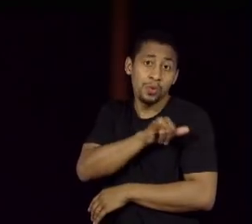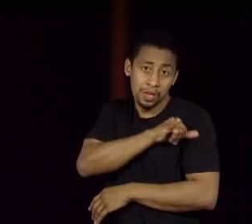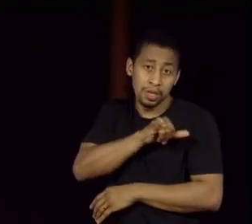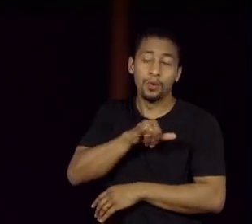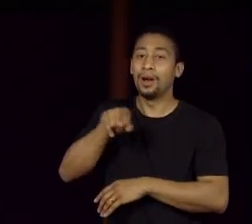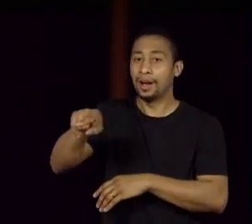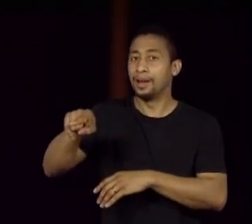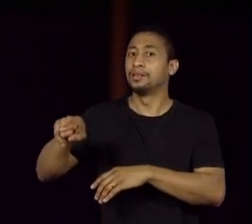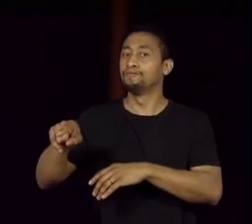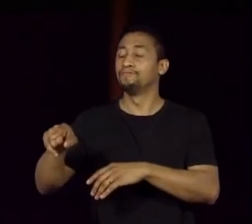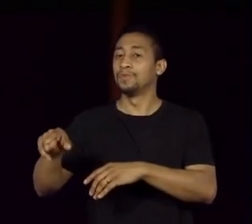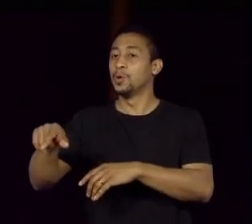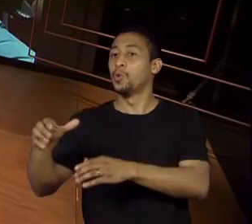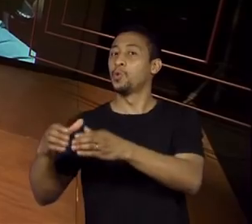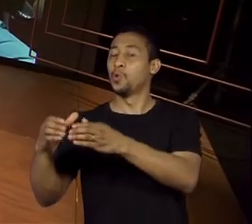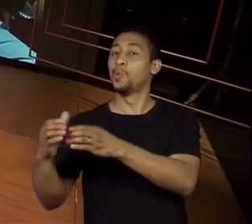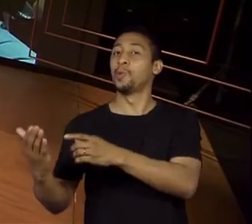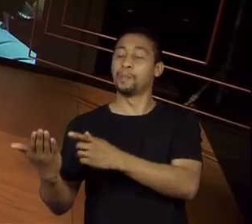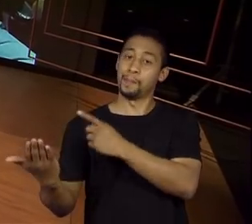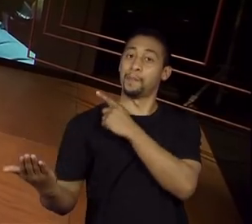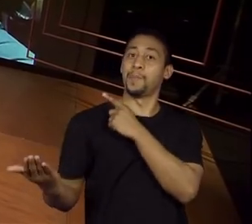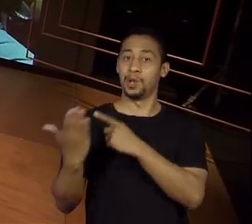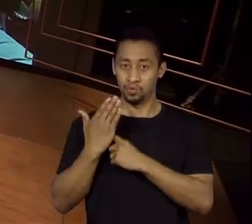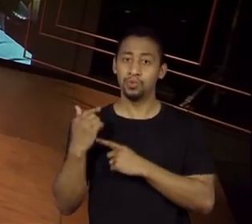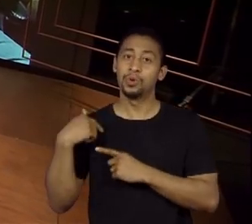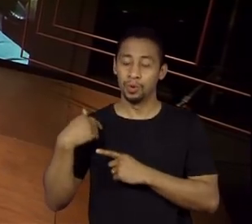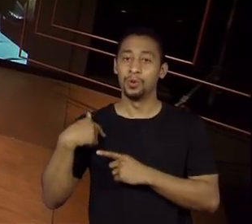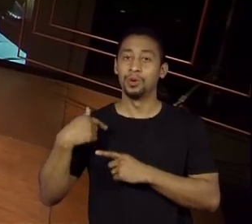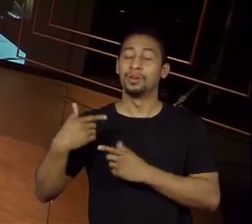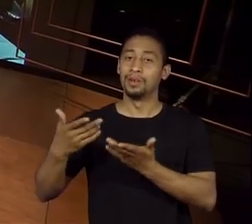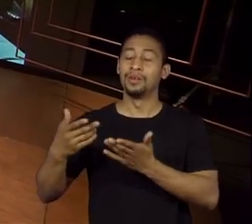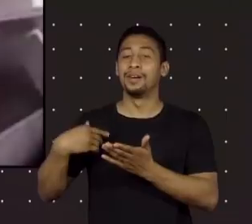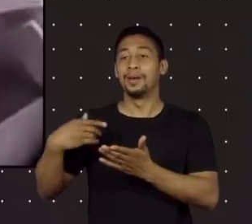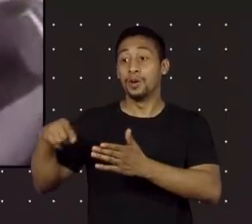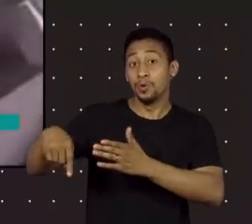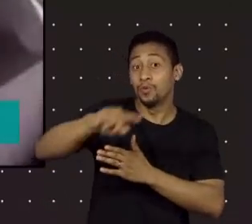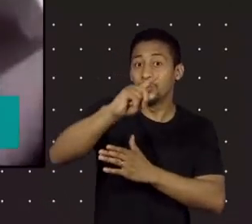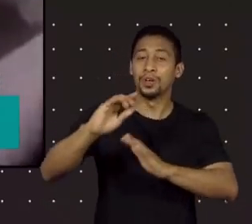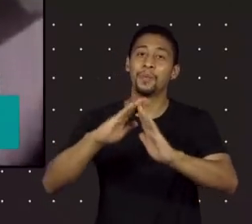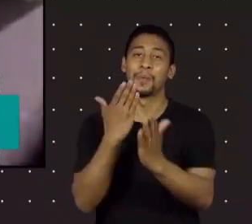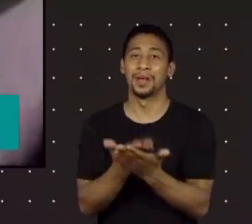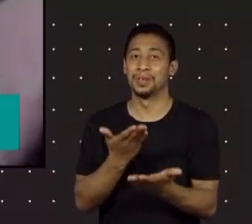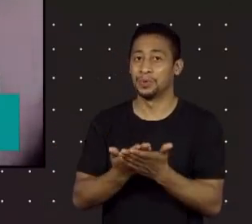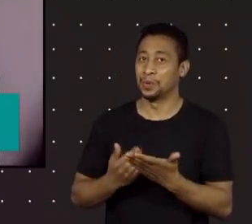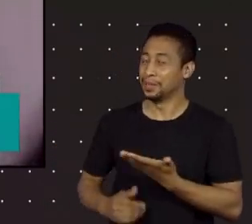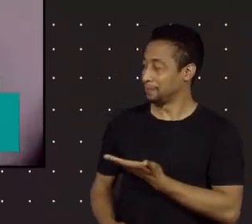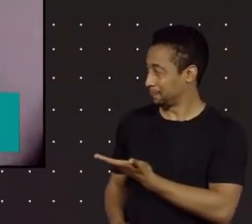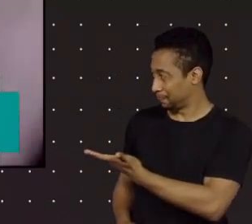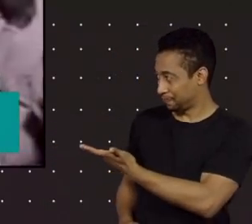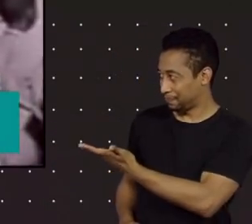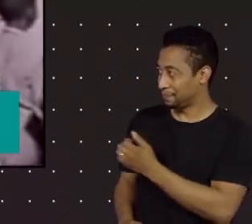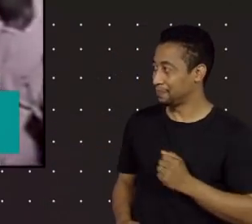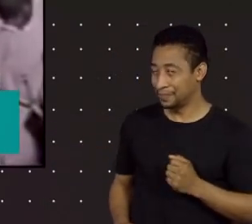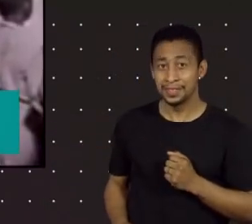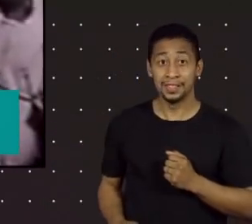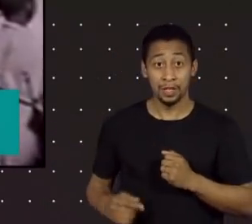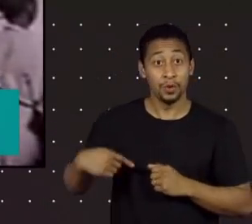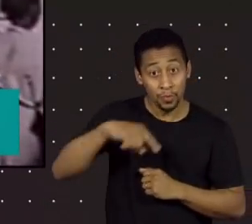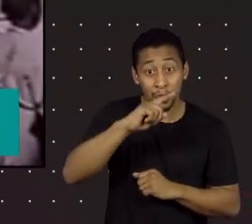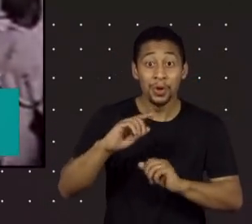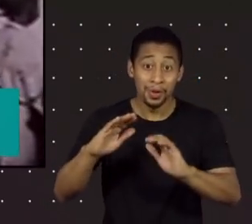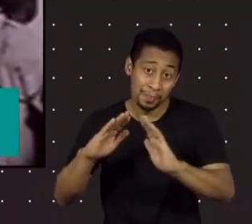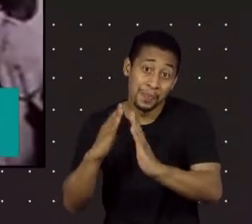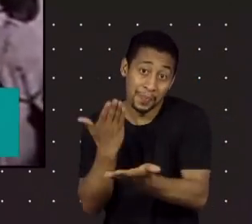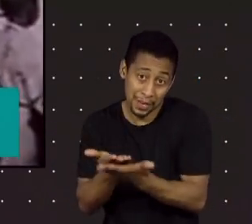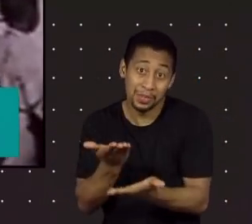mandaram então lá para Rio das Flores, Escola Agrícola Saboia Lima. Fui eu para lá